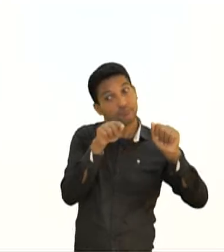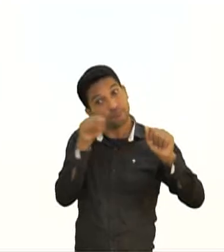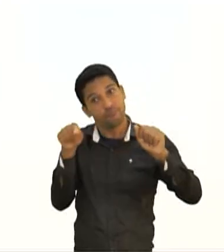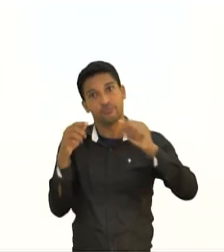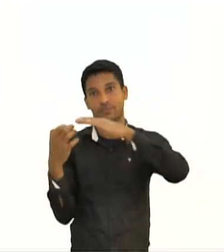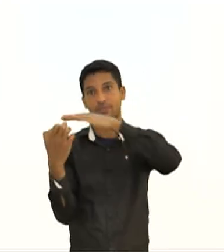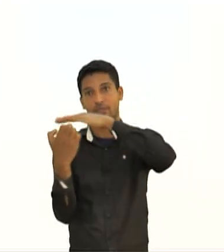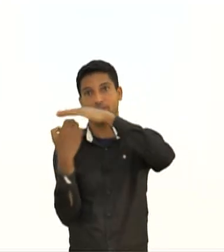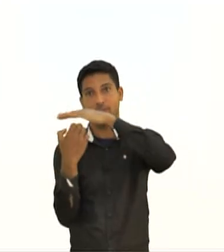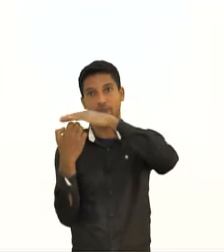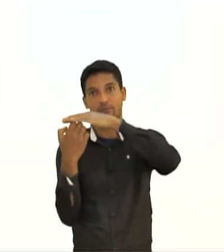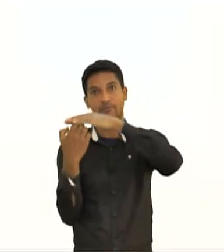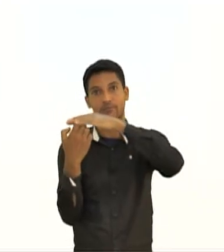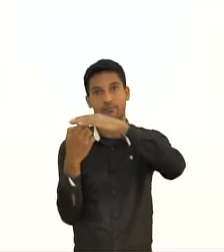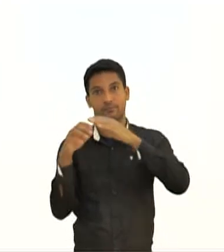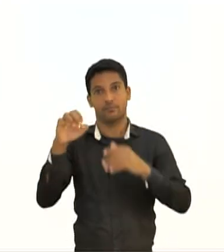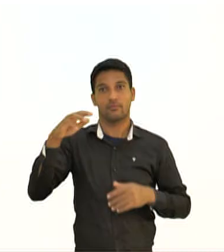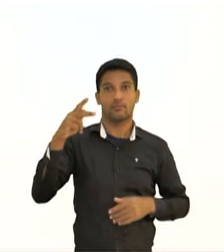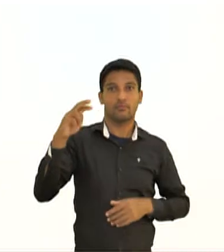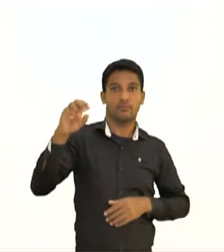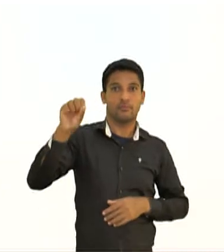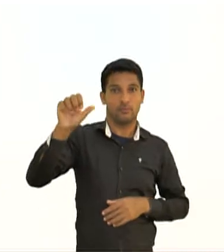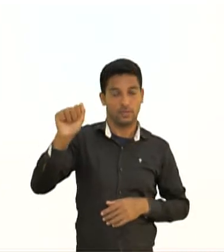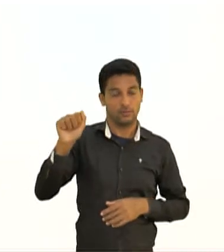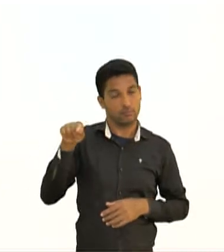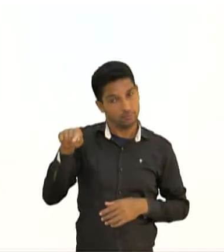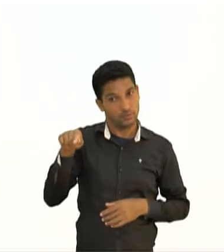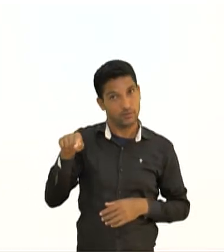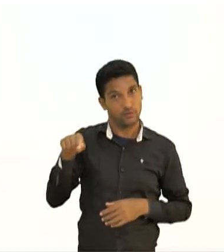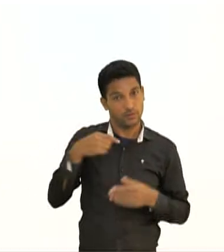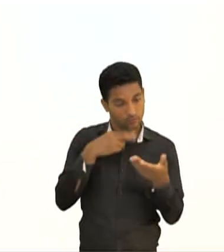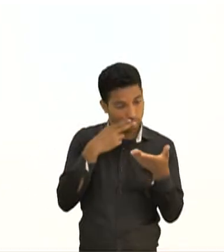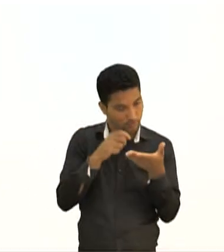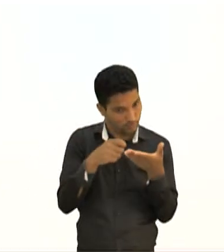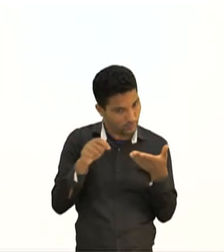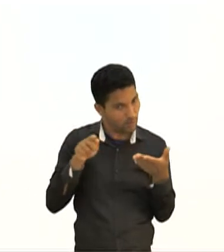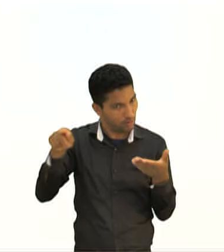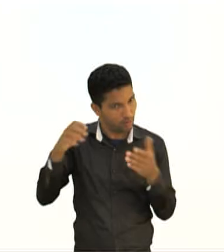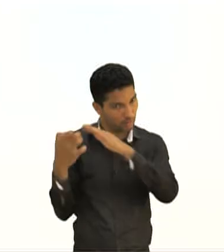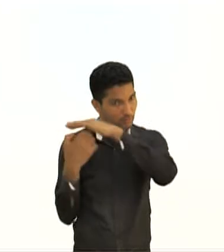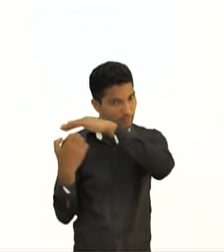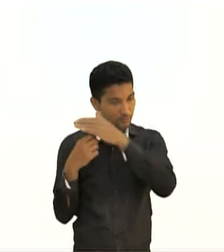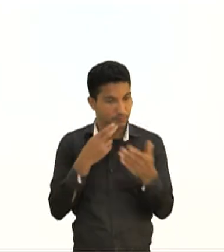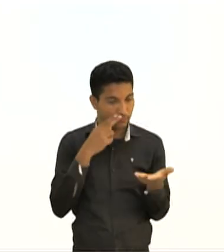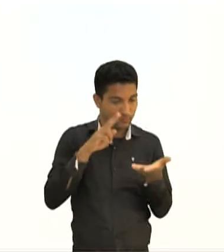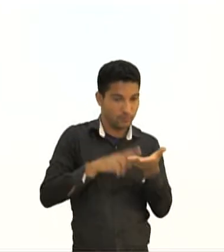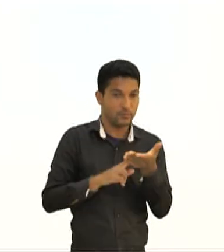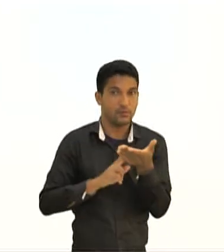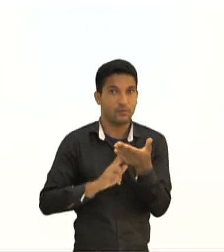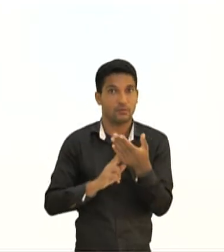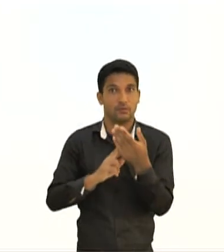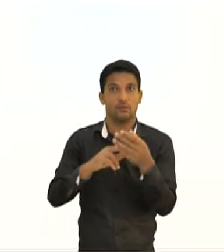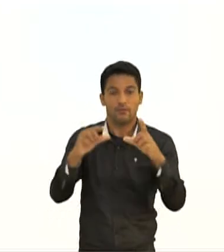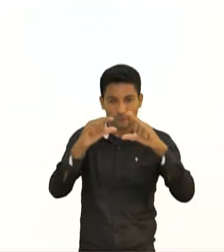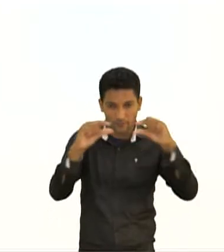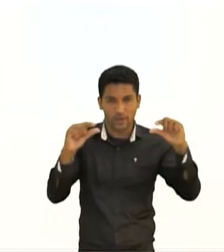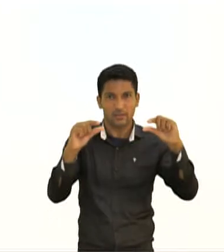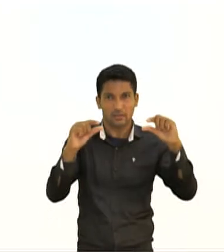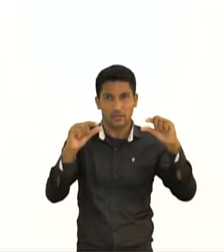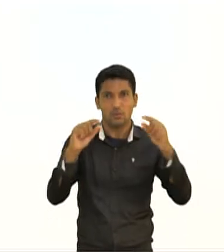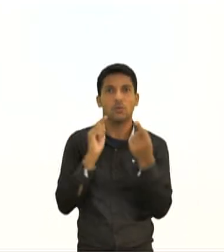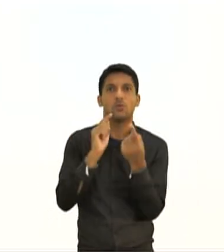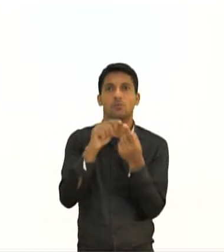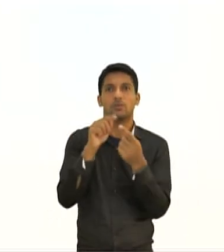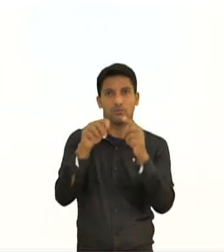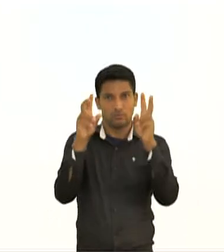ali eu faço a referência da reclamação. Do que se trata? Eu penso numa frase curtinha, né, para dar ali meio que um